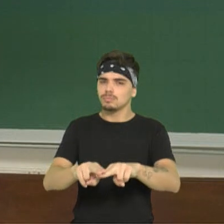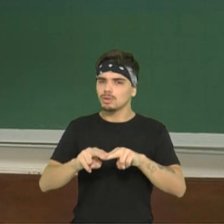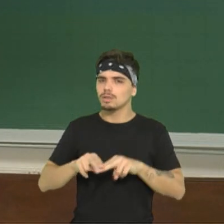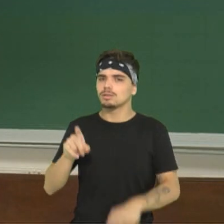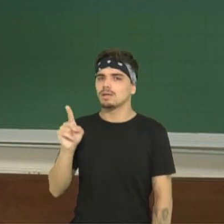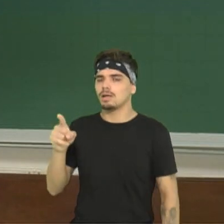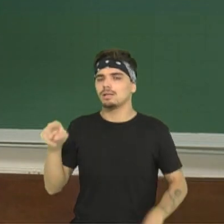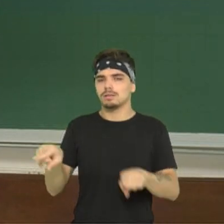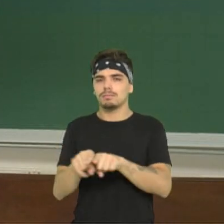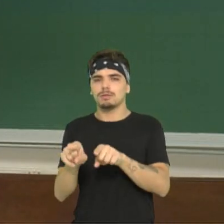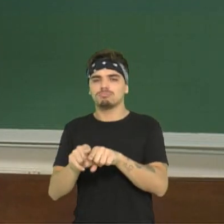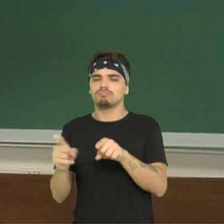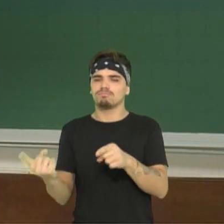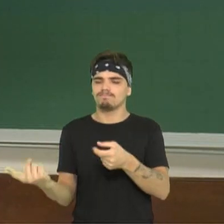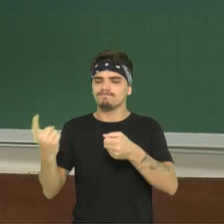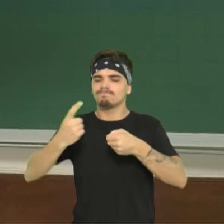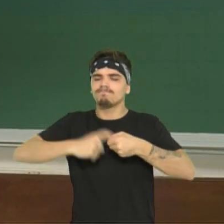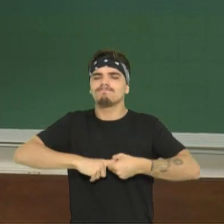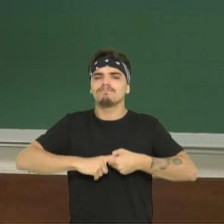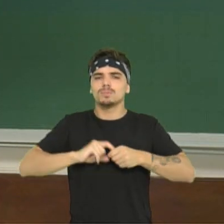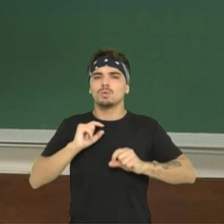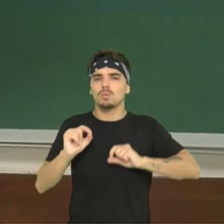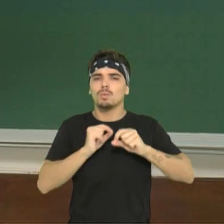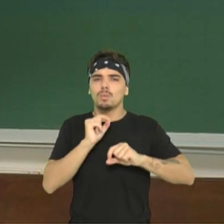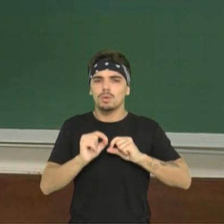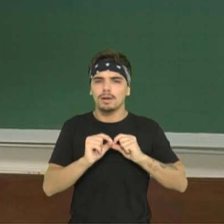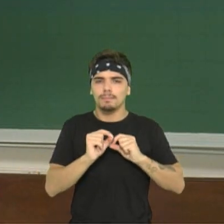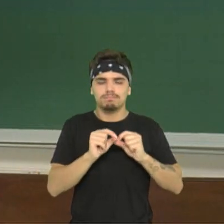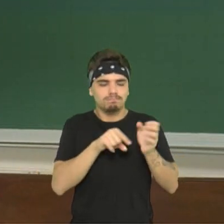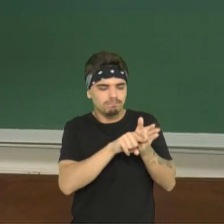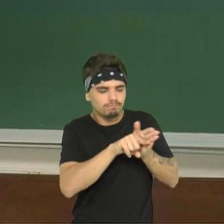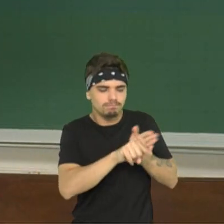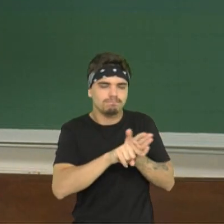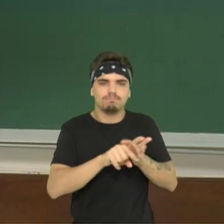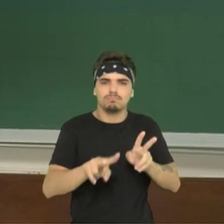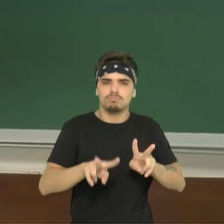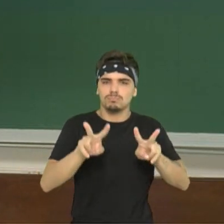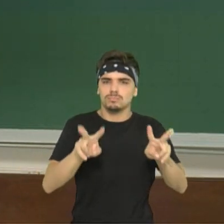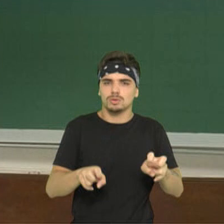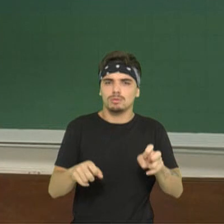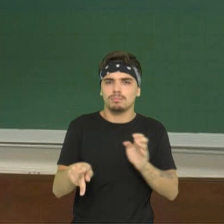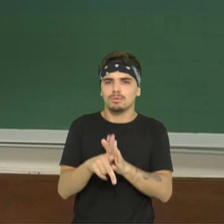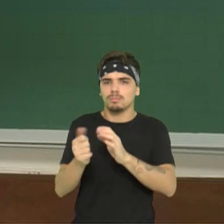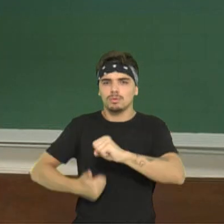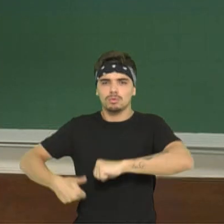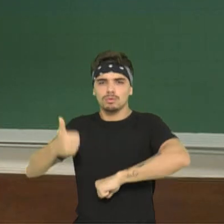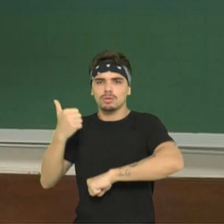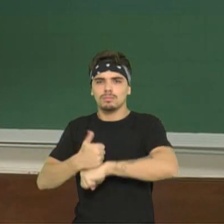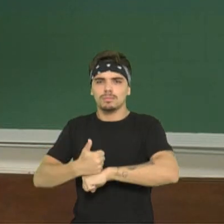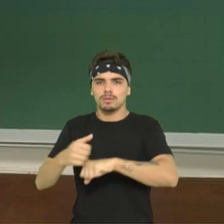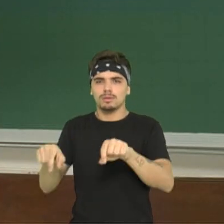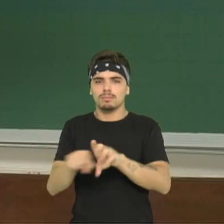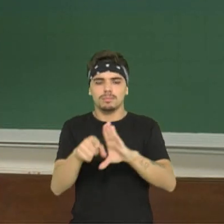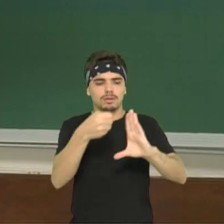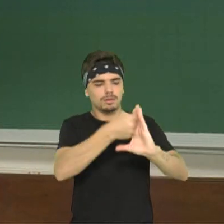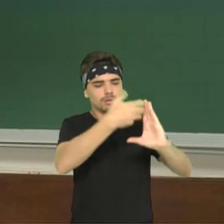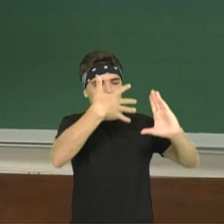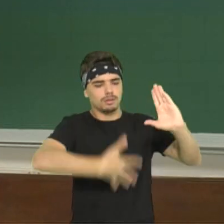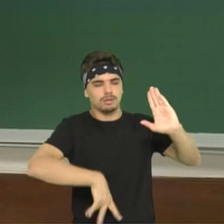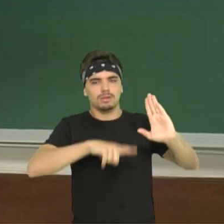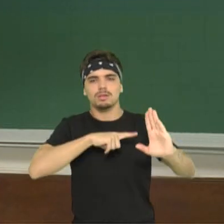ela voltou-se completamente ao estudo da situação do totalitarismo, das características